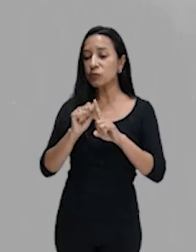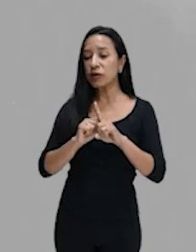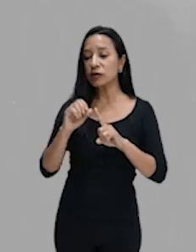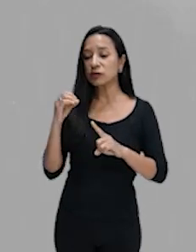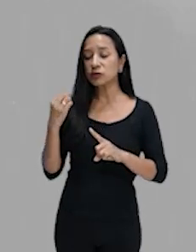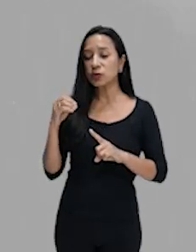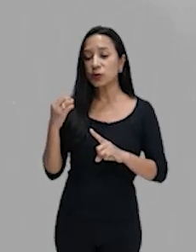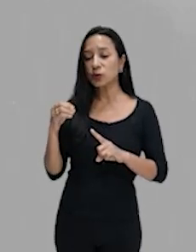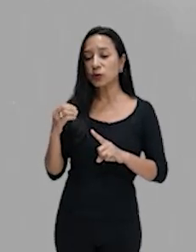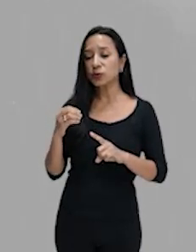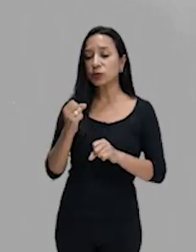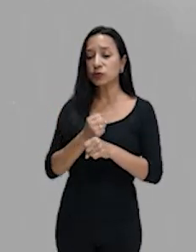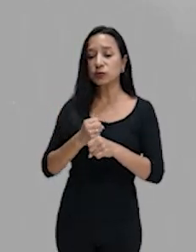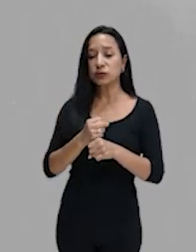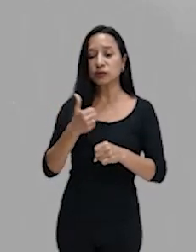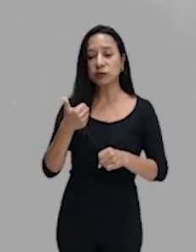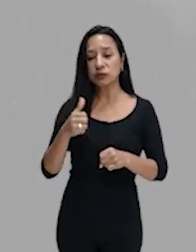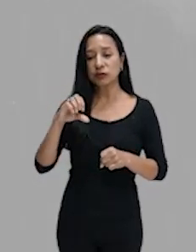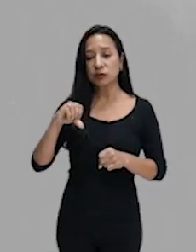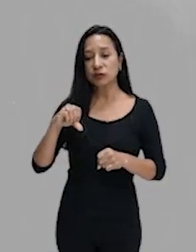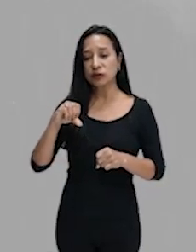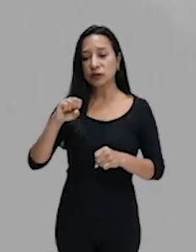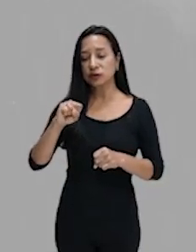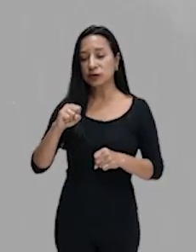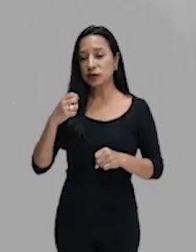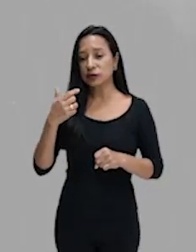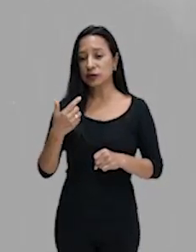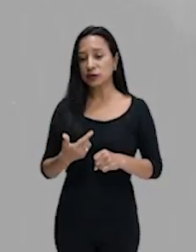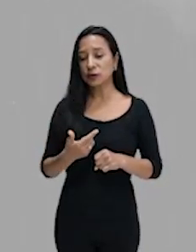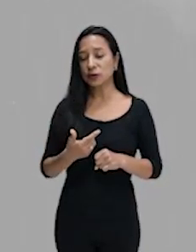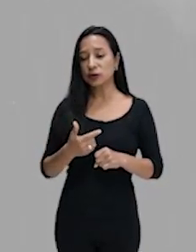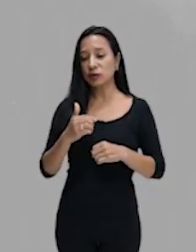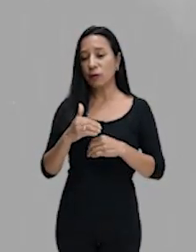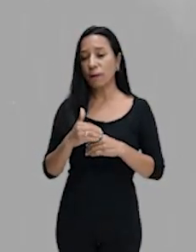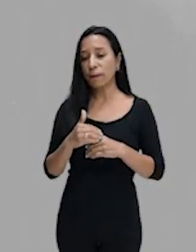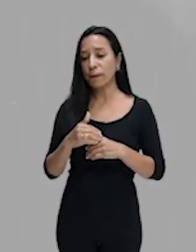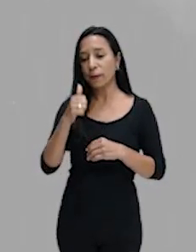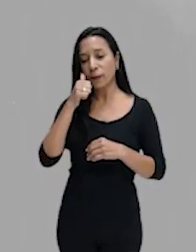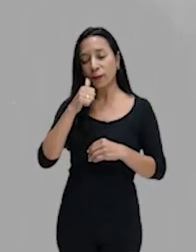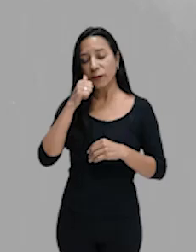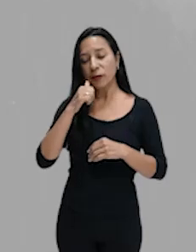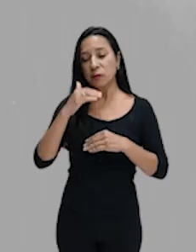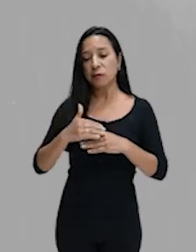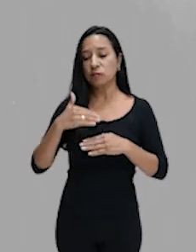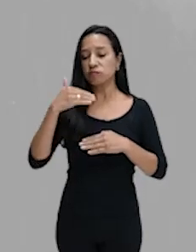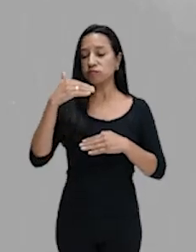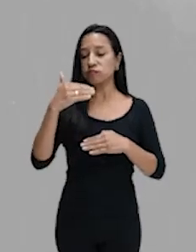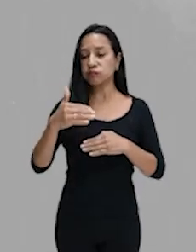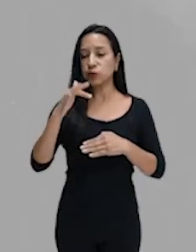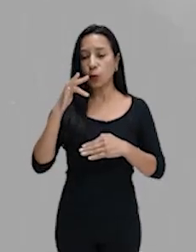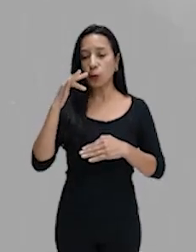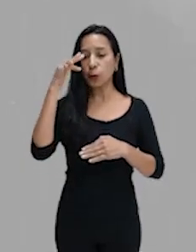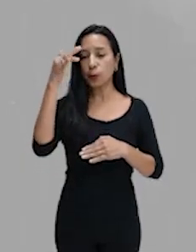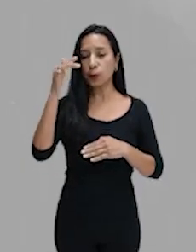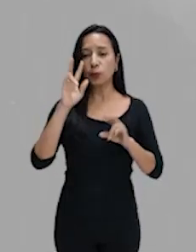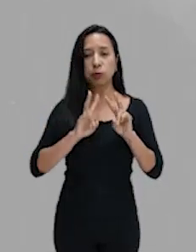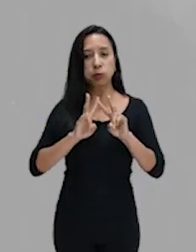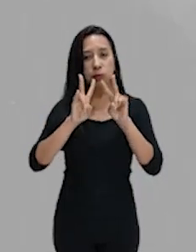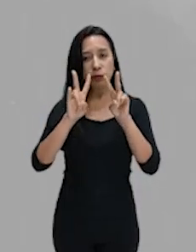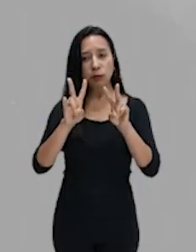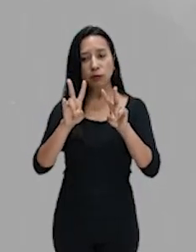1932 da Frida, né? Uma mulher à frente do seu tempo, uma mulher forte que passou por